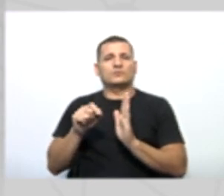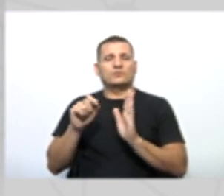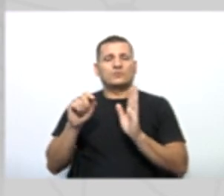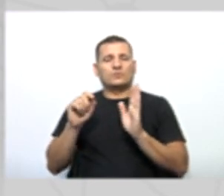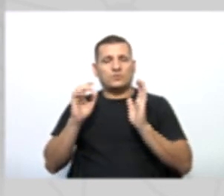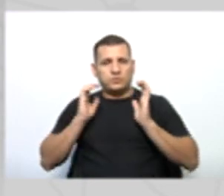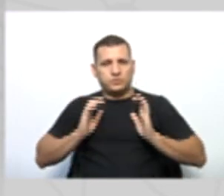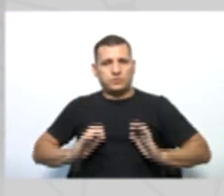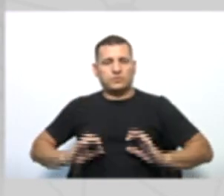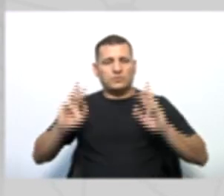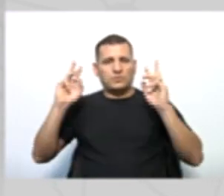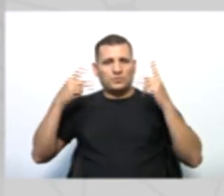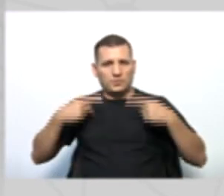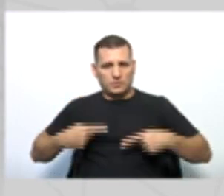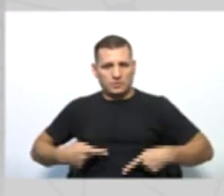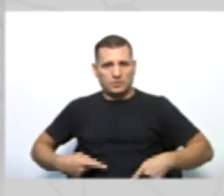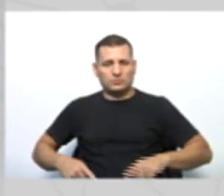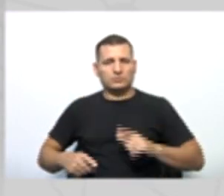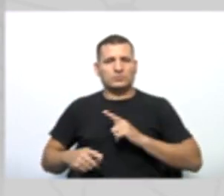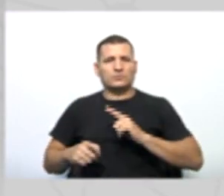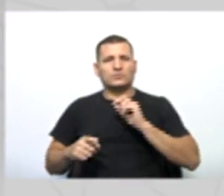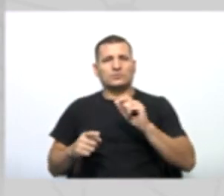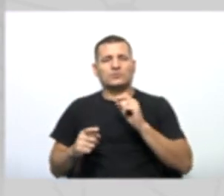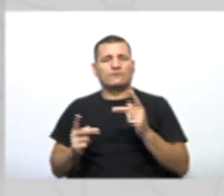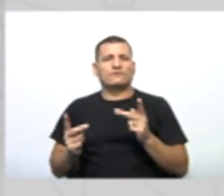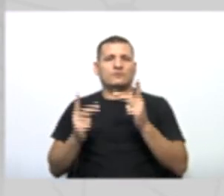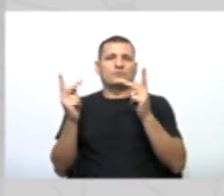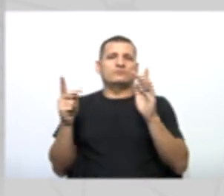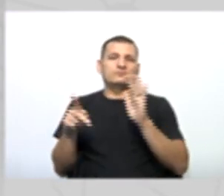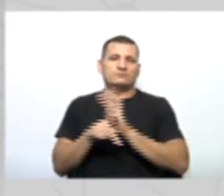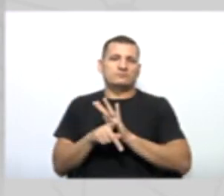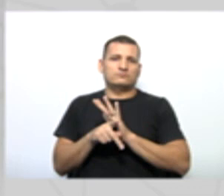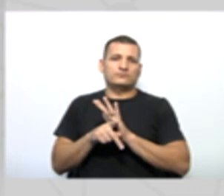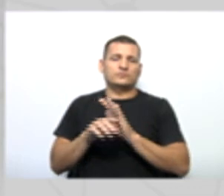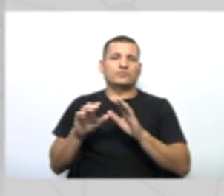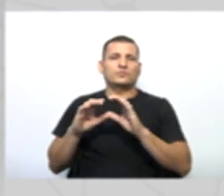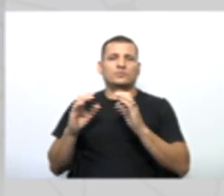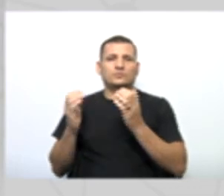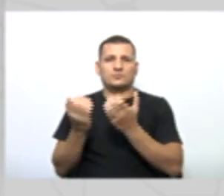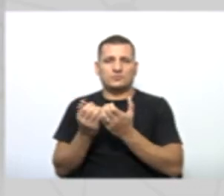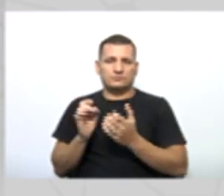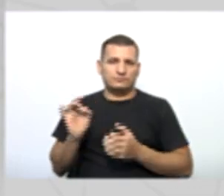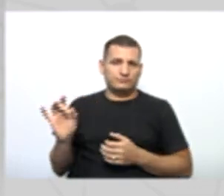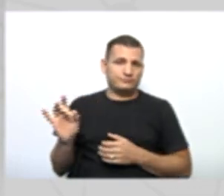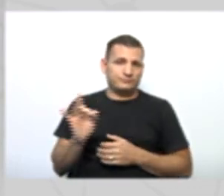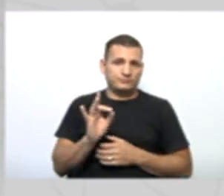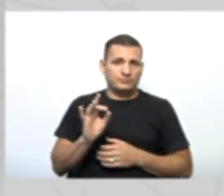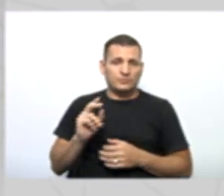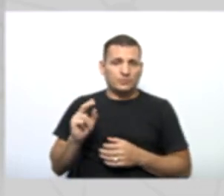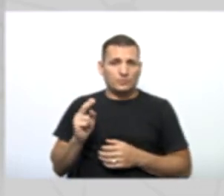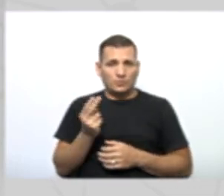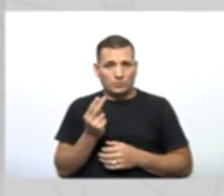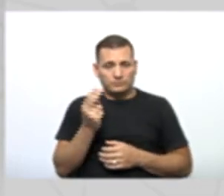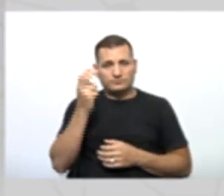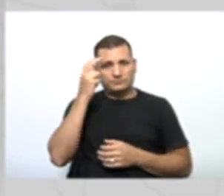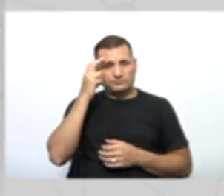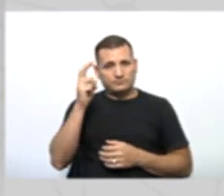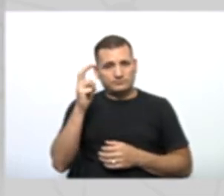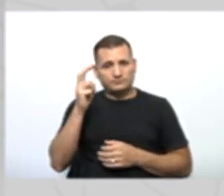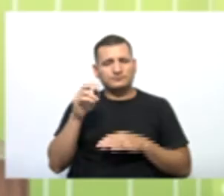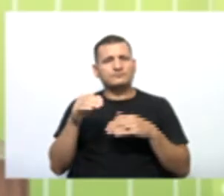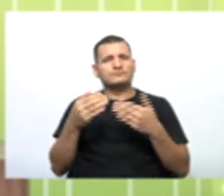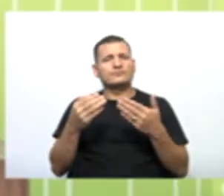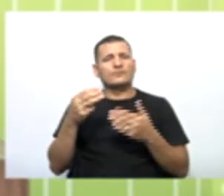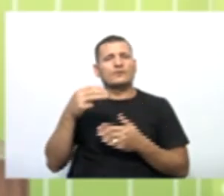como base os valores próprios de cada comunidade ou cultura. Ou seja, a moral é